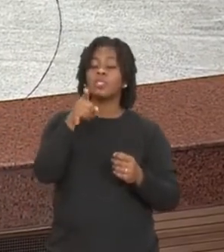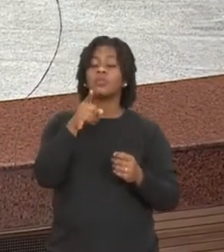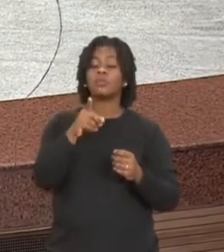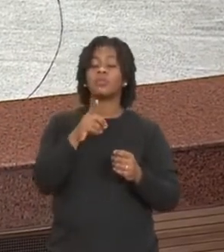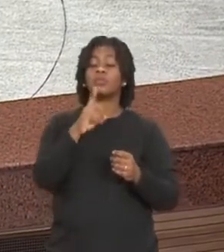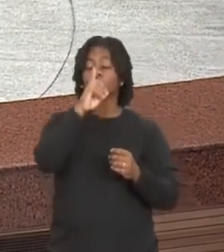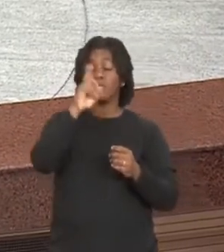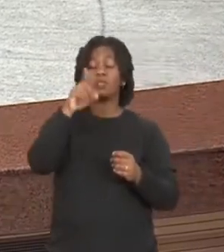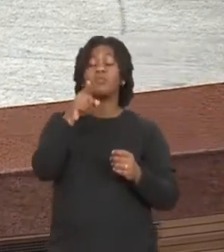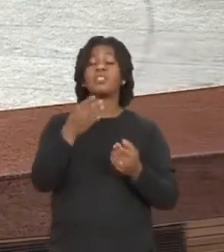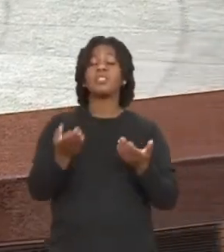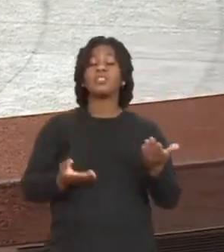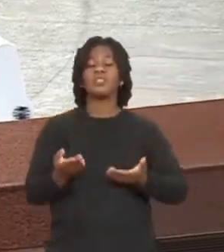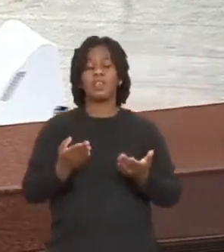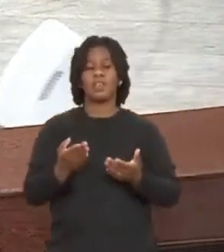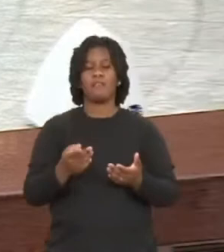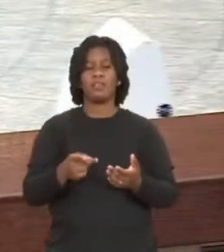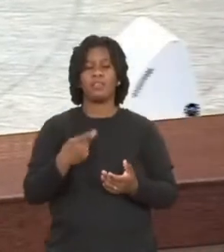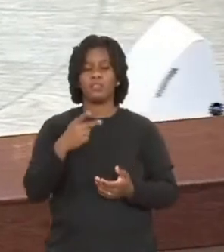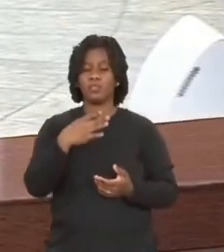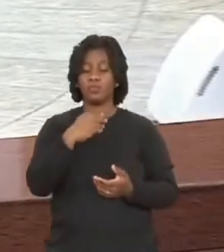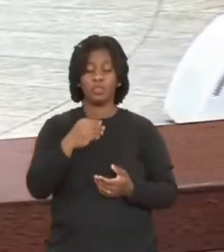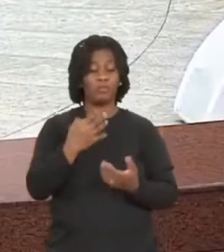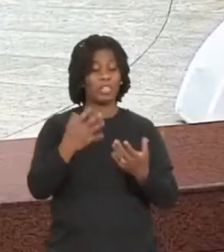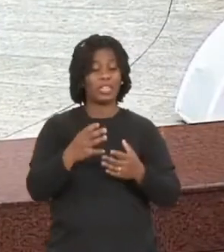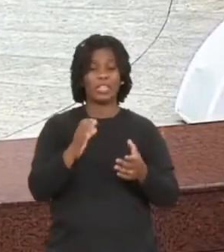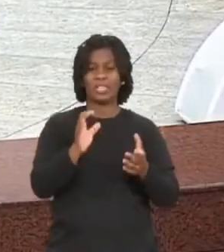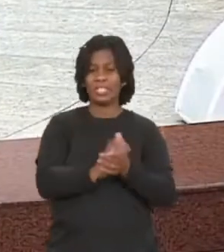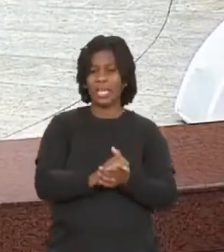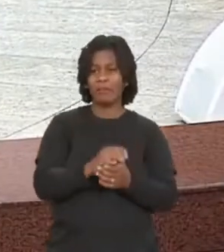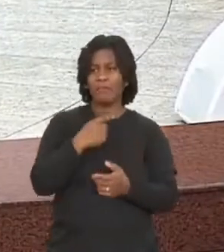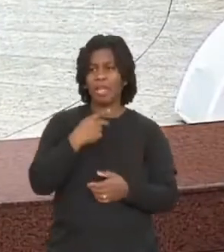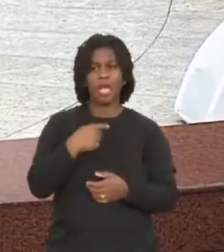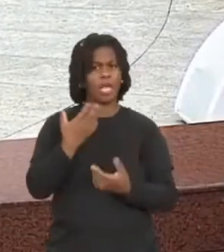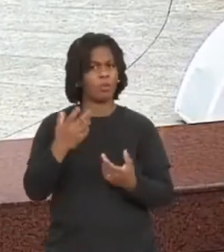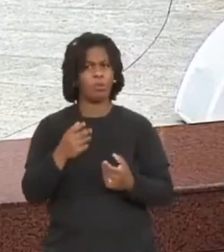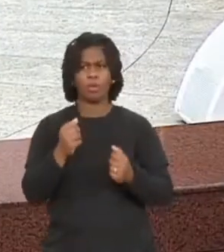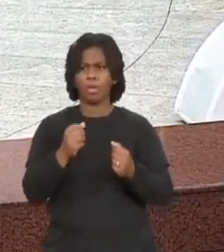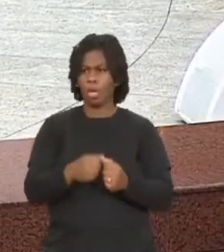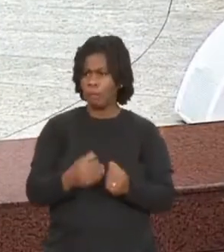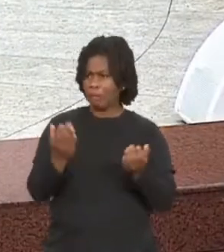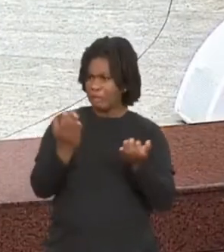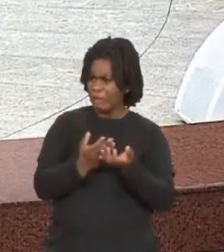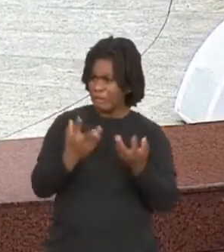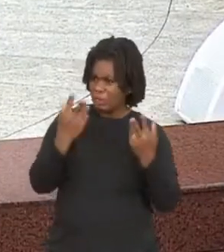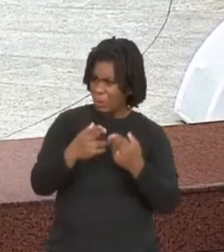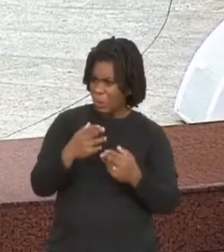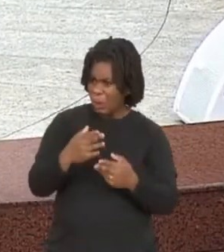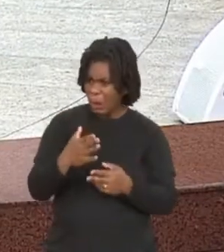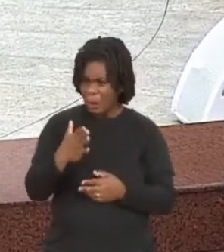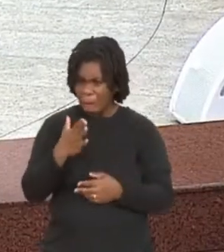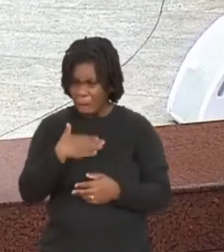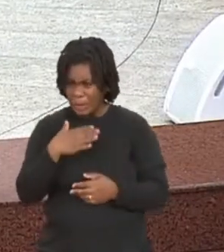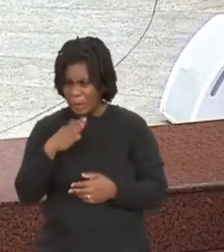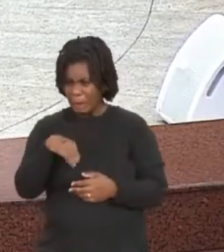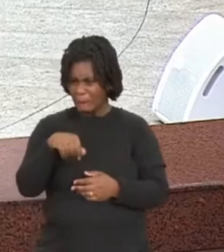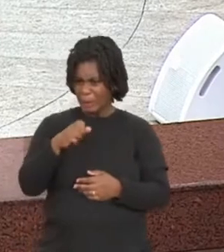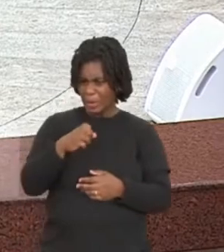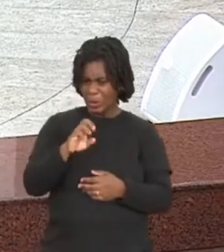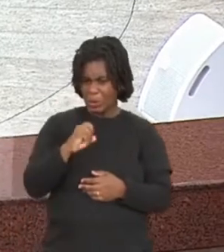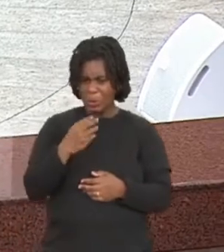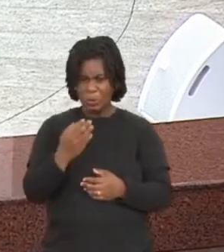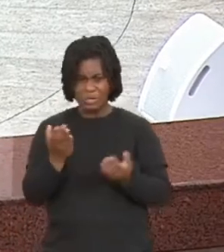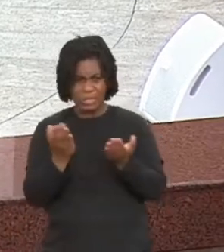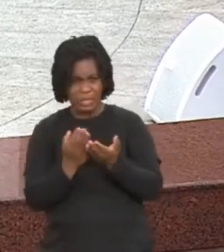Nem casar seus filhos vão querer. E vão dizer, eu não quero o Deus da minha mãe, não quero o Deus do meu pai, porque ela vive enfiada na igreja e dá um péssimo